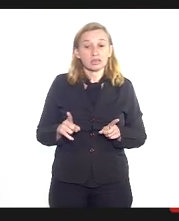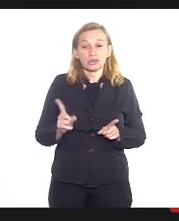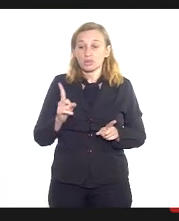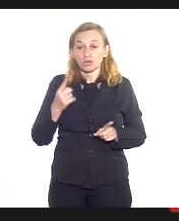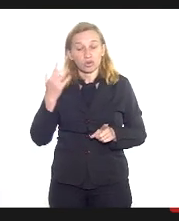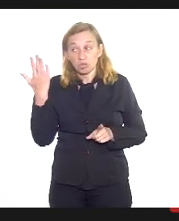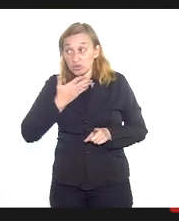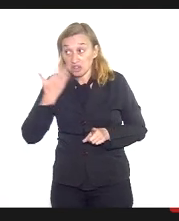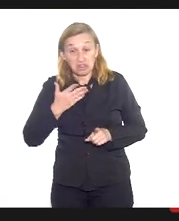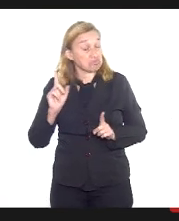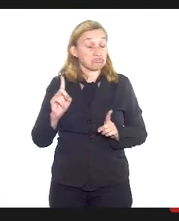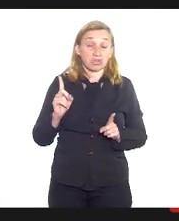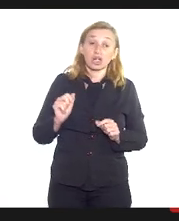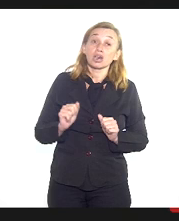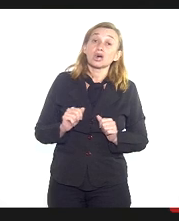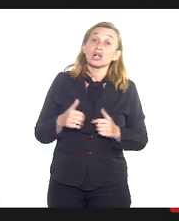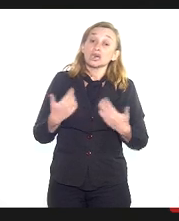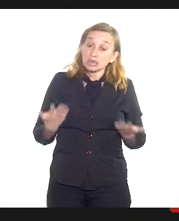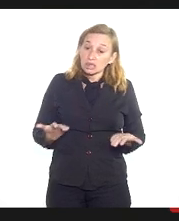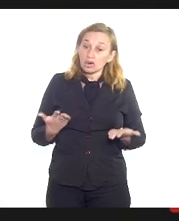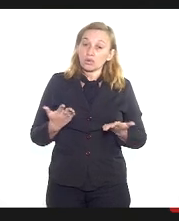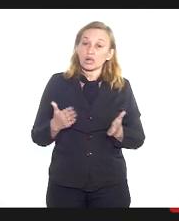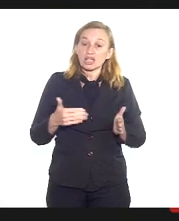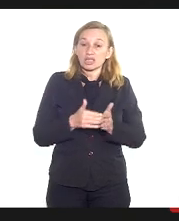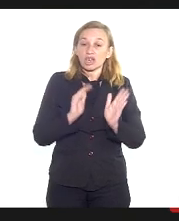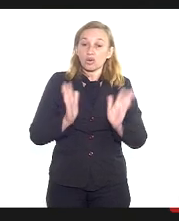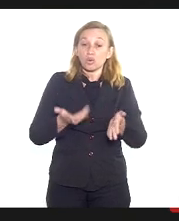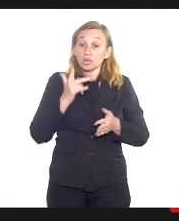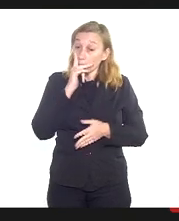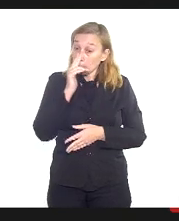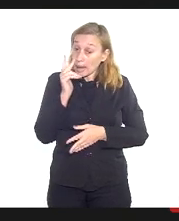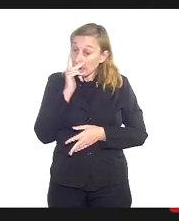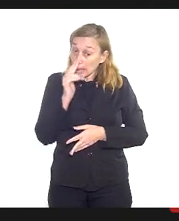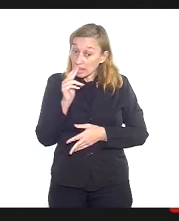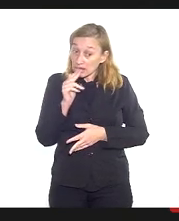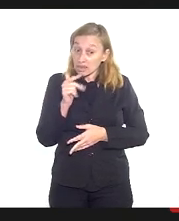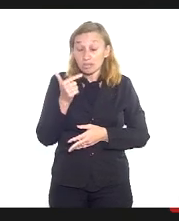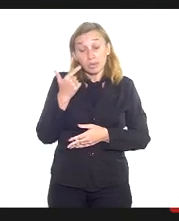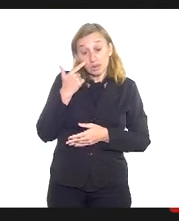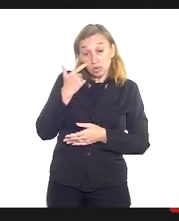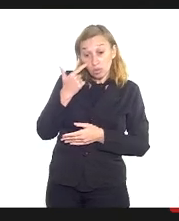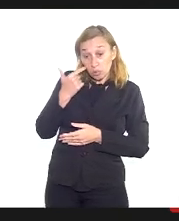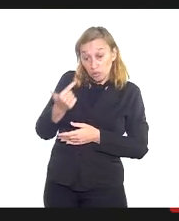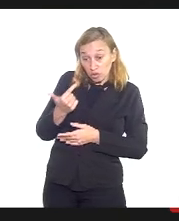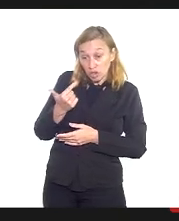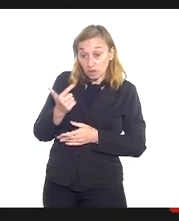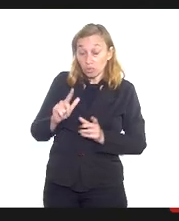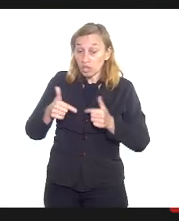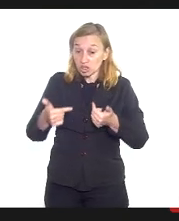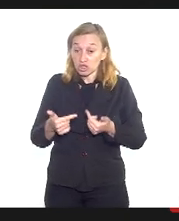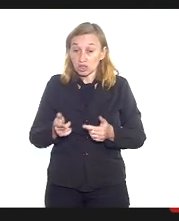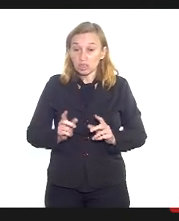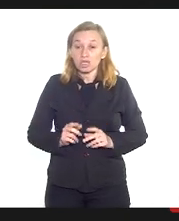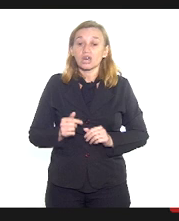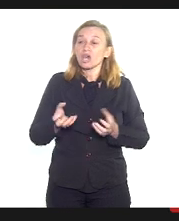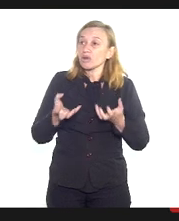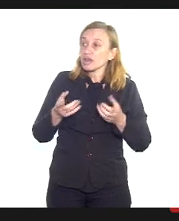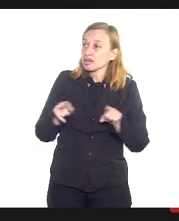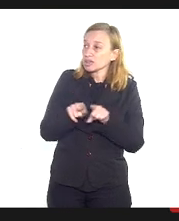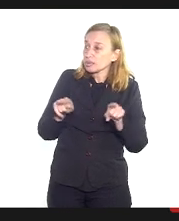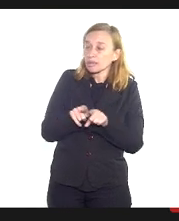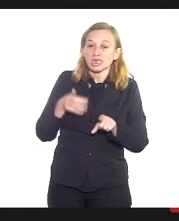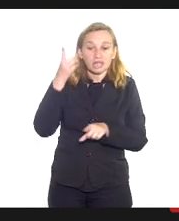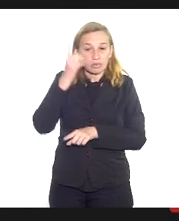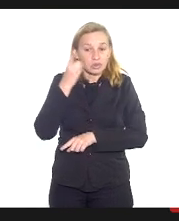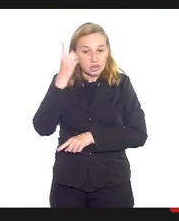estamos verificando, entendeu? Então, assim, até hoje nos parece, pelo procedimento, pelas formas como... E assim, deputados, eu também quero trazer uma